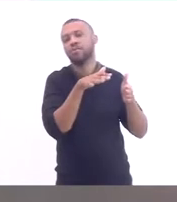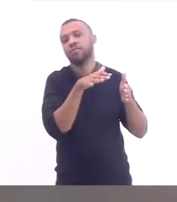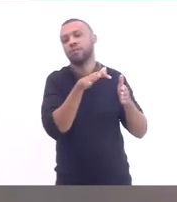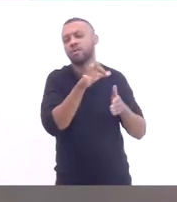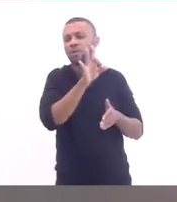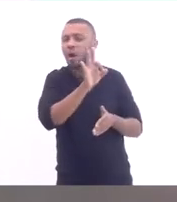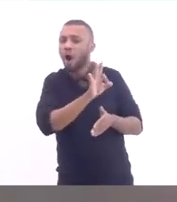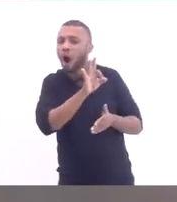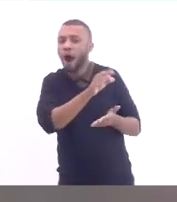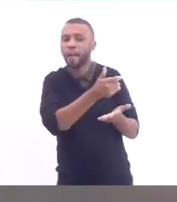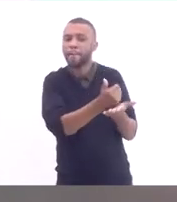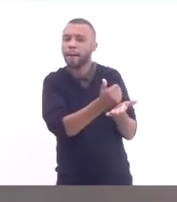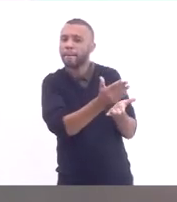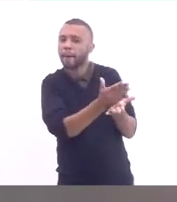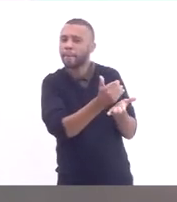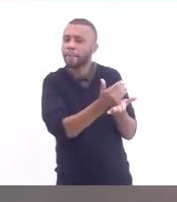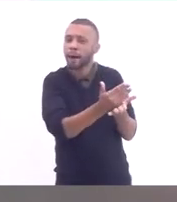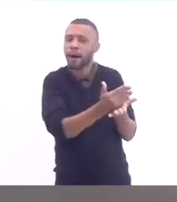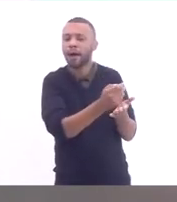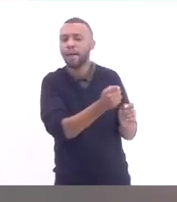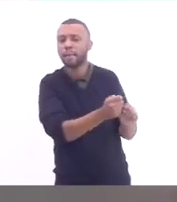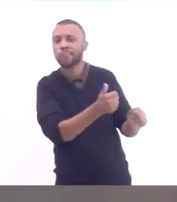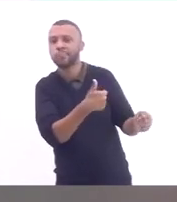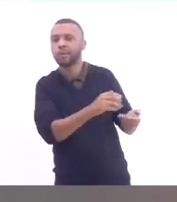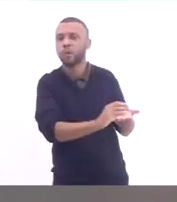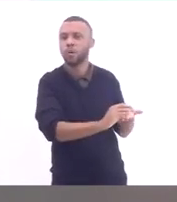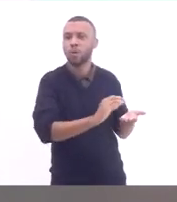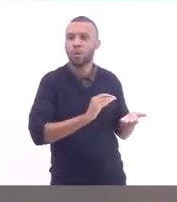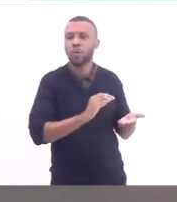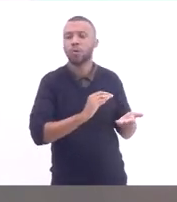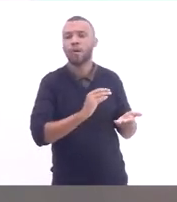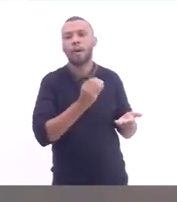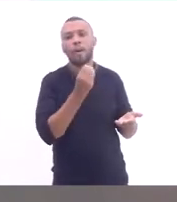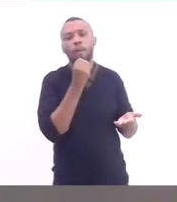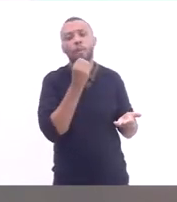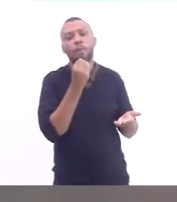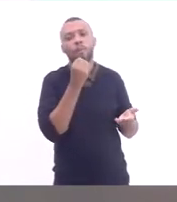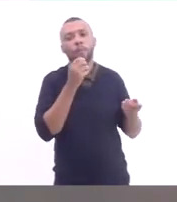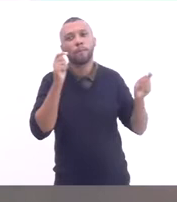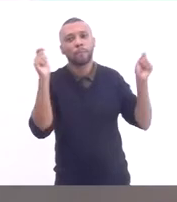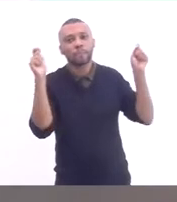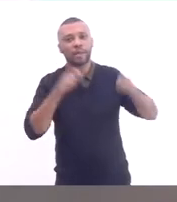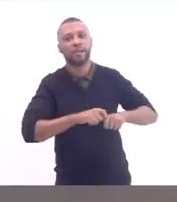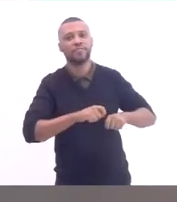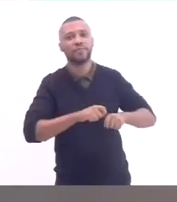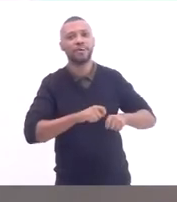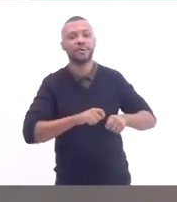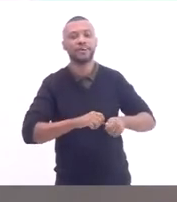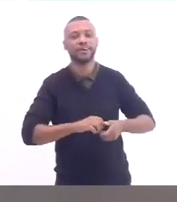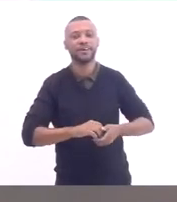e participações especiais, possivelmente vamos arrecadar uns...